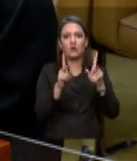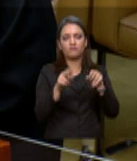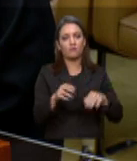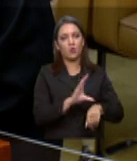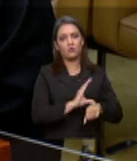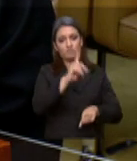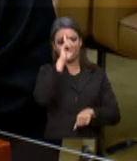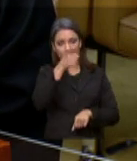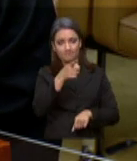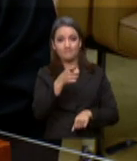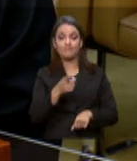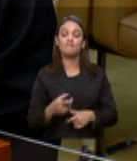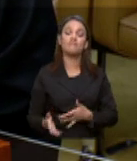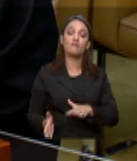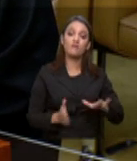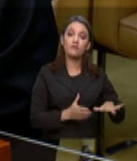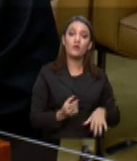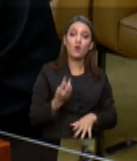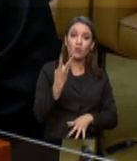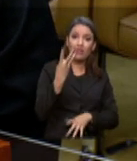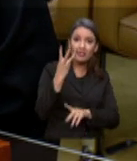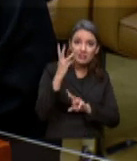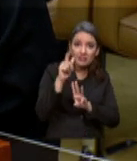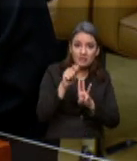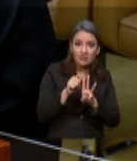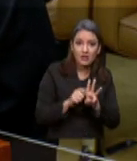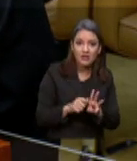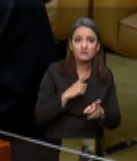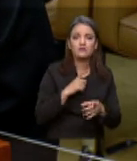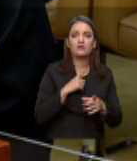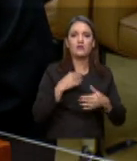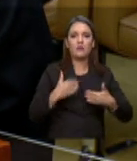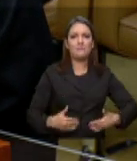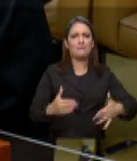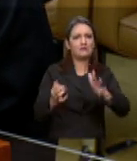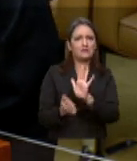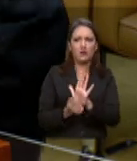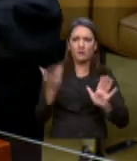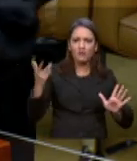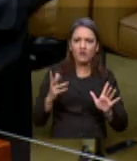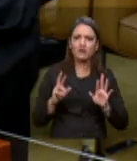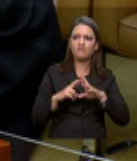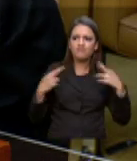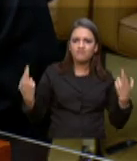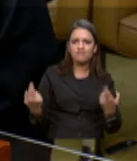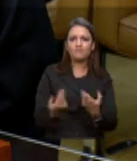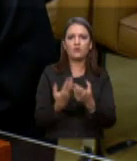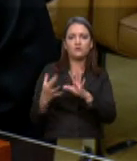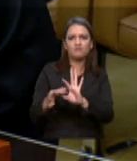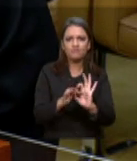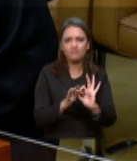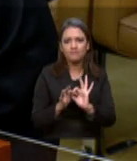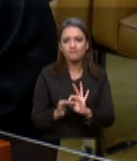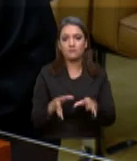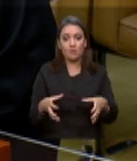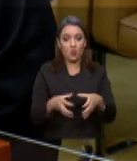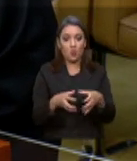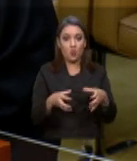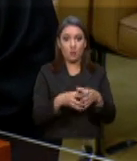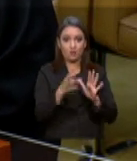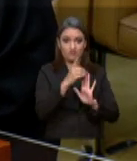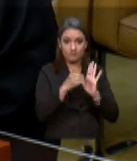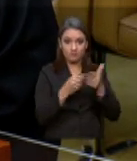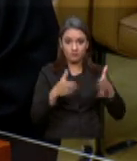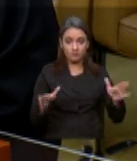3 meses, vários ministérios no âmbito da Comissão Interministerial do Plano de Prevenção, criada por decreto: